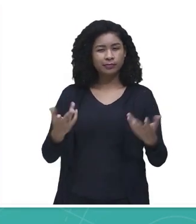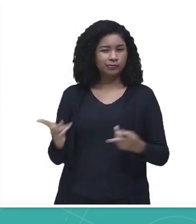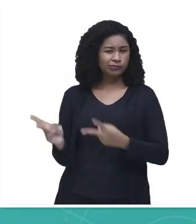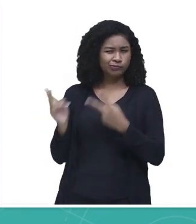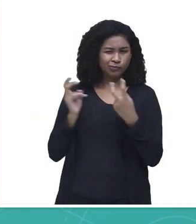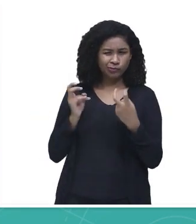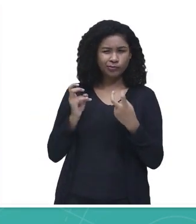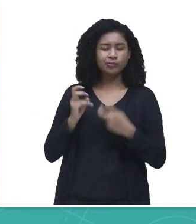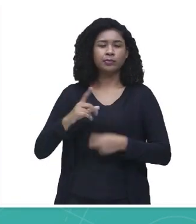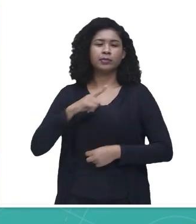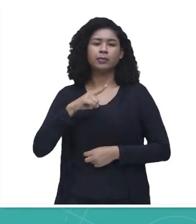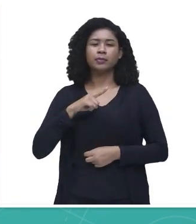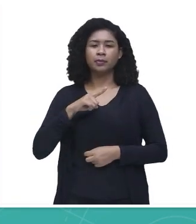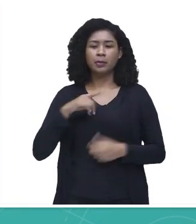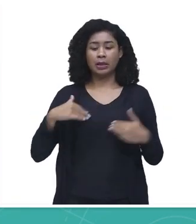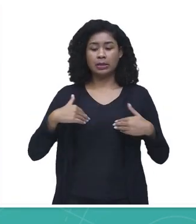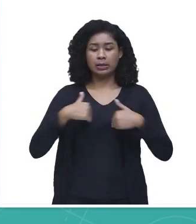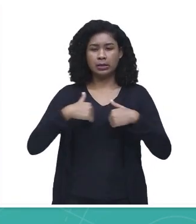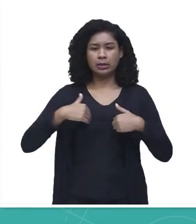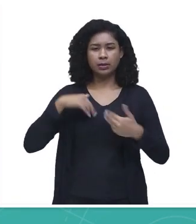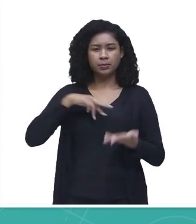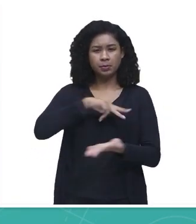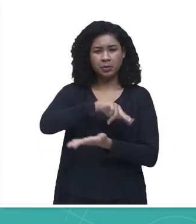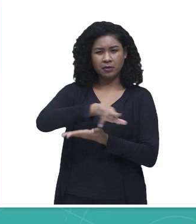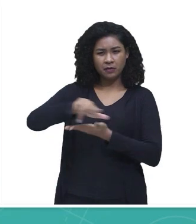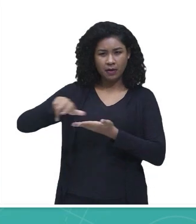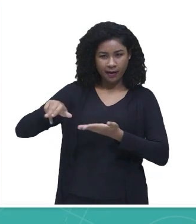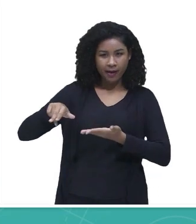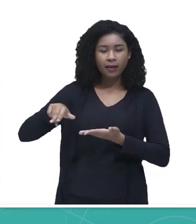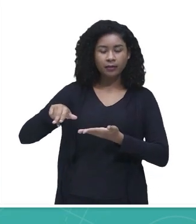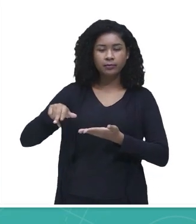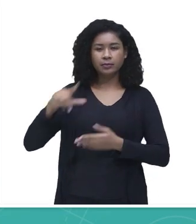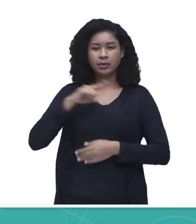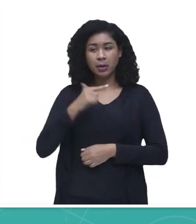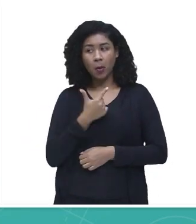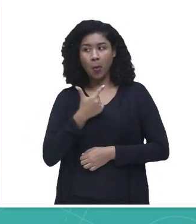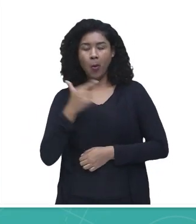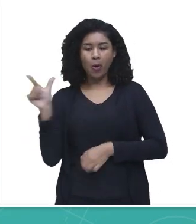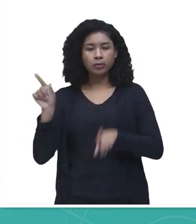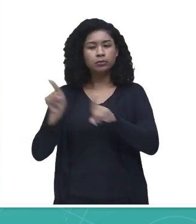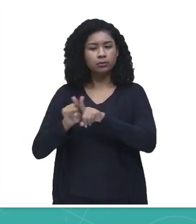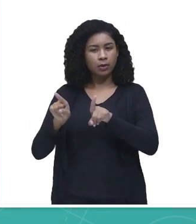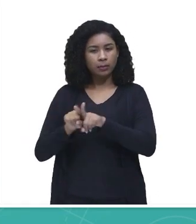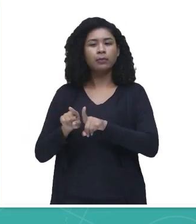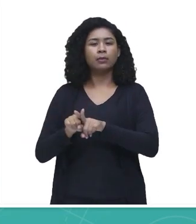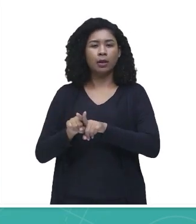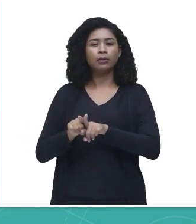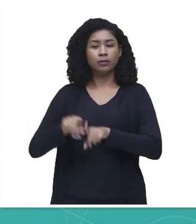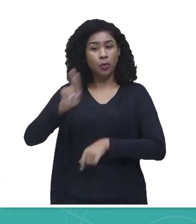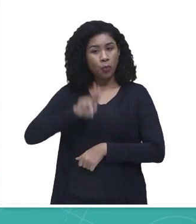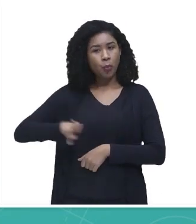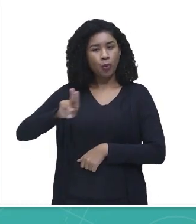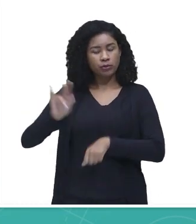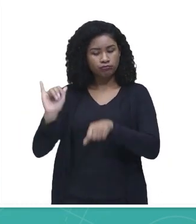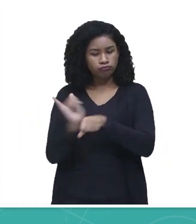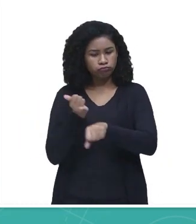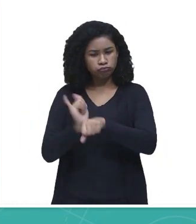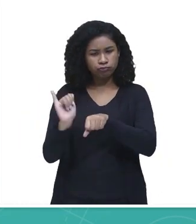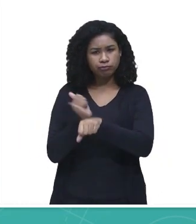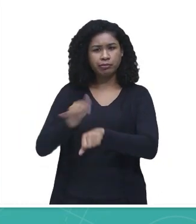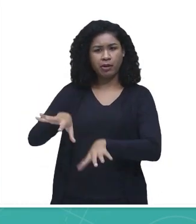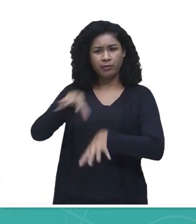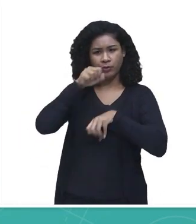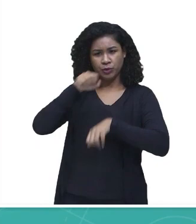nos anelídeos, né? Vimos até um outro ser vivo também que realiza esse tipo de respiração, né? Que é